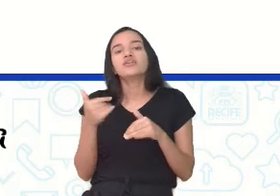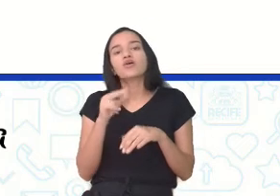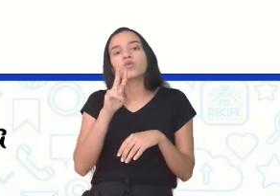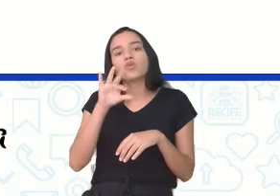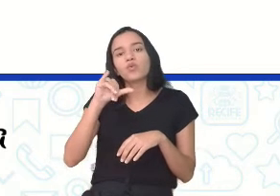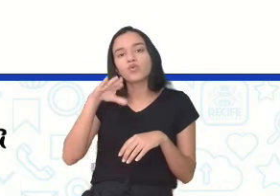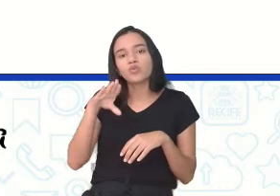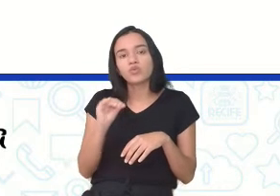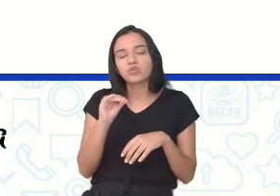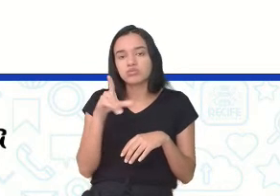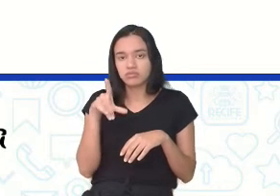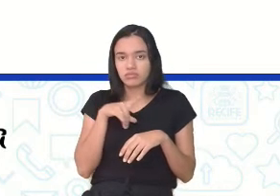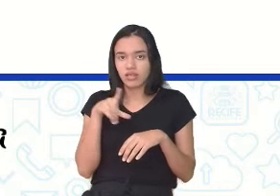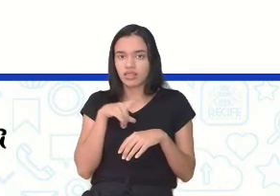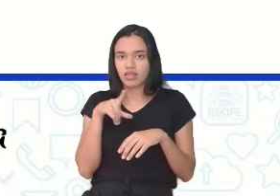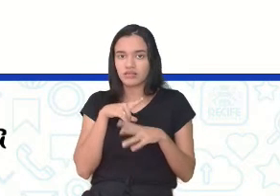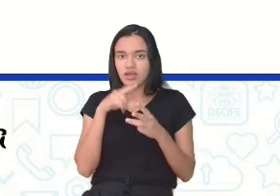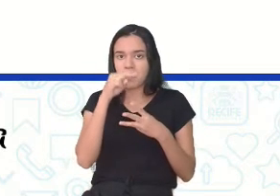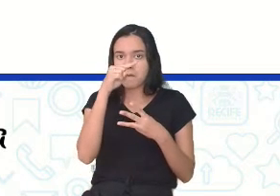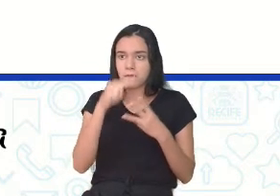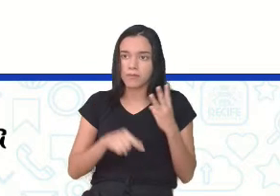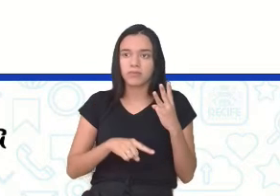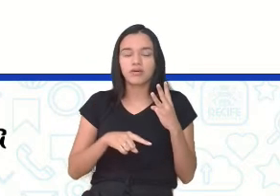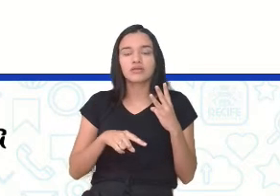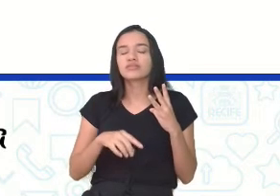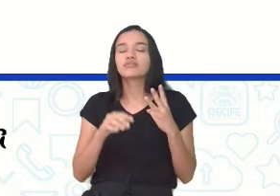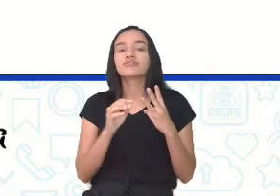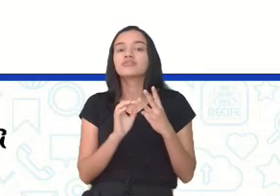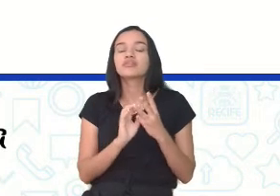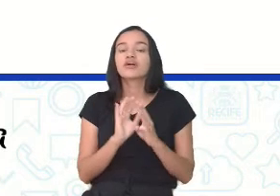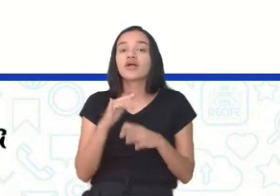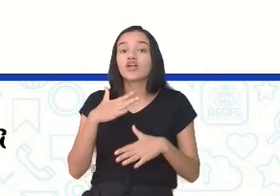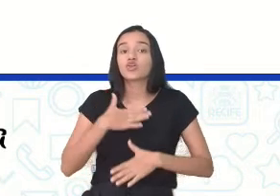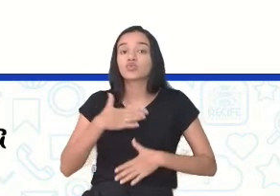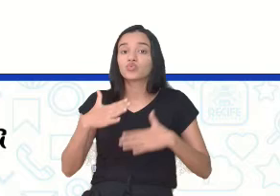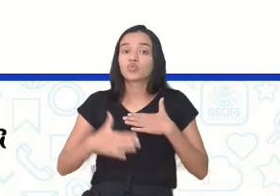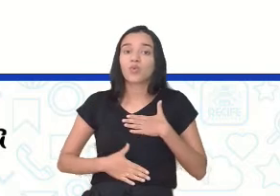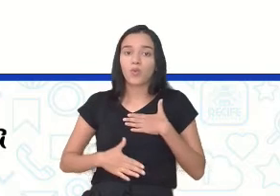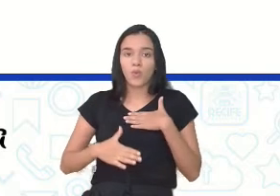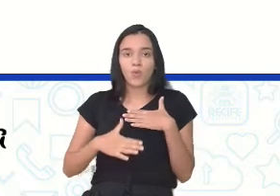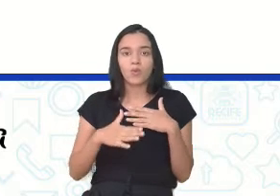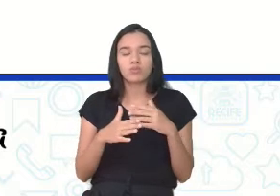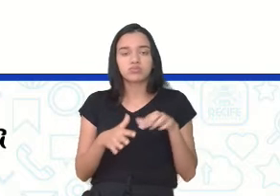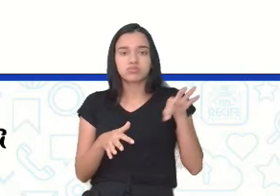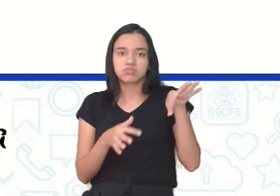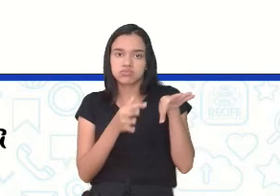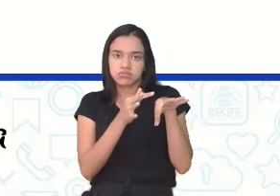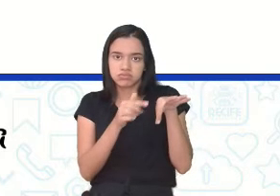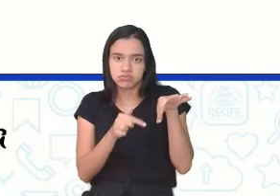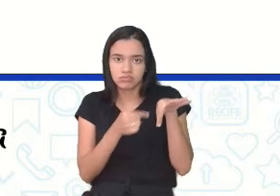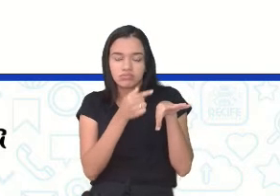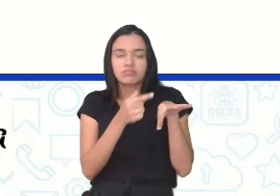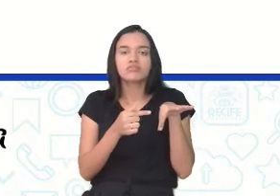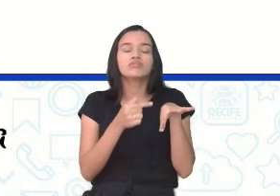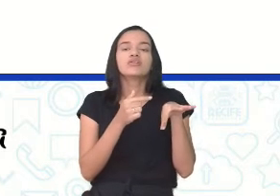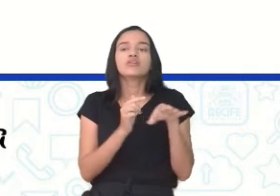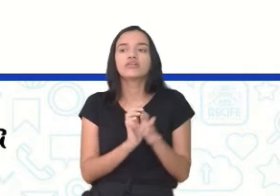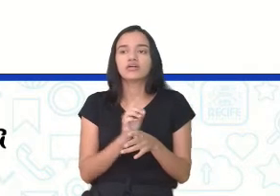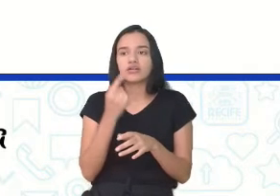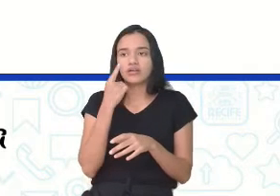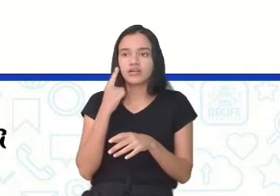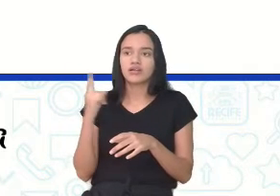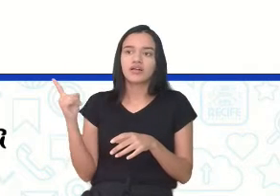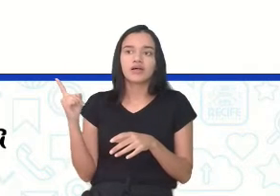de distinguir 3 porções, nós podemos distinguir no útero. O corpo do útero, o fundo do útero e o colo